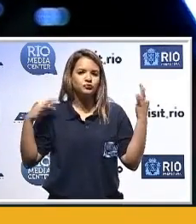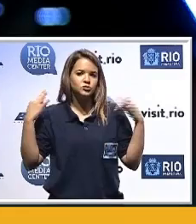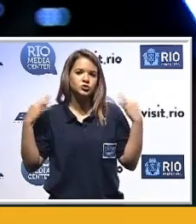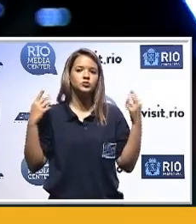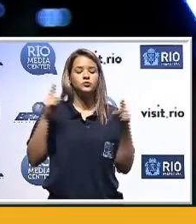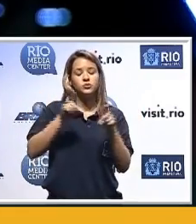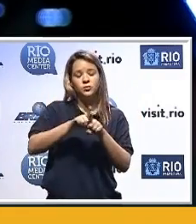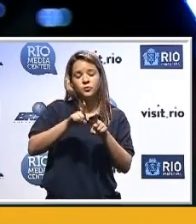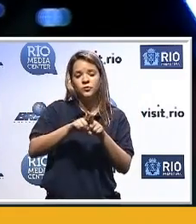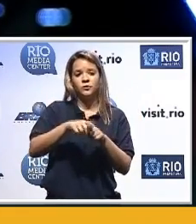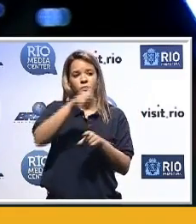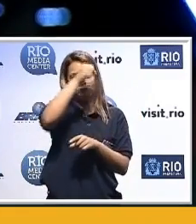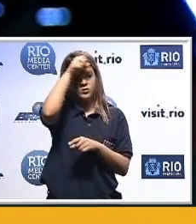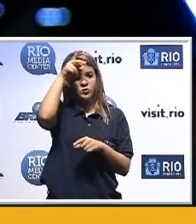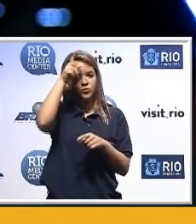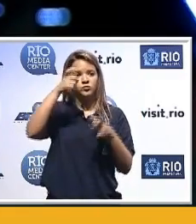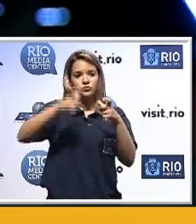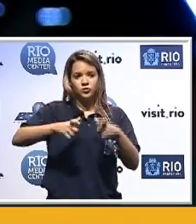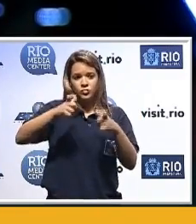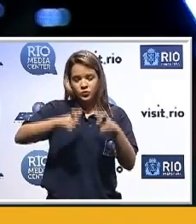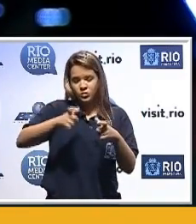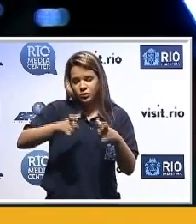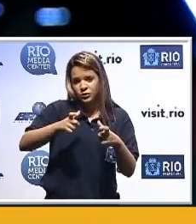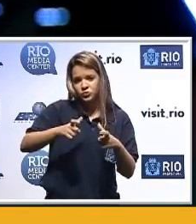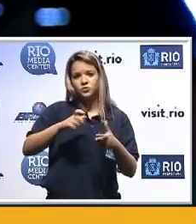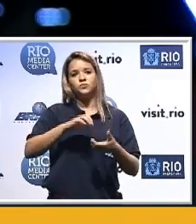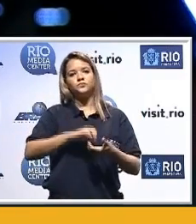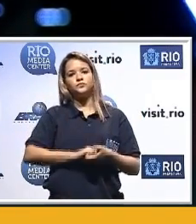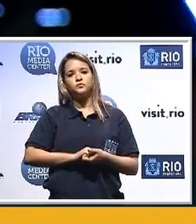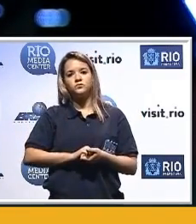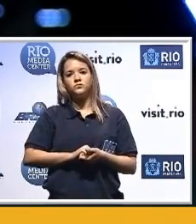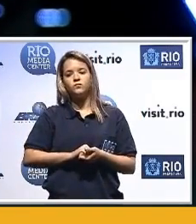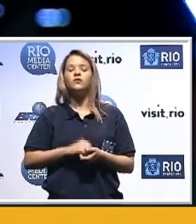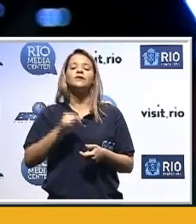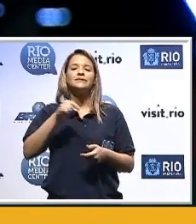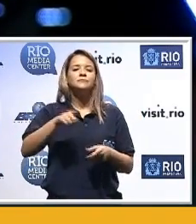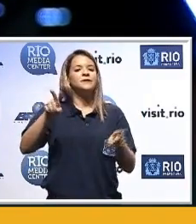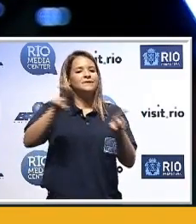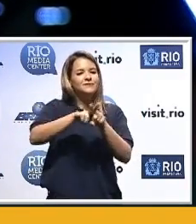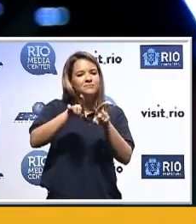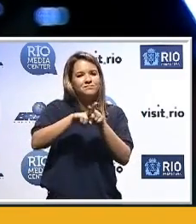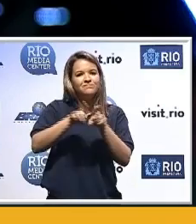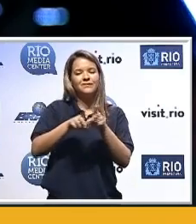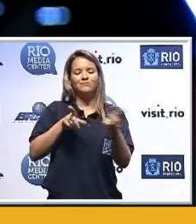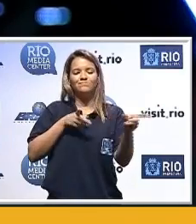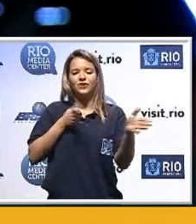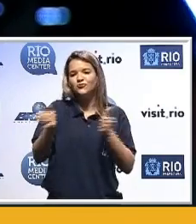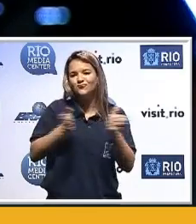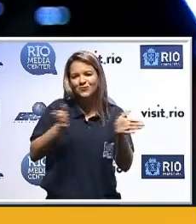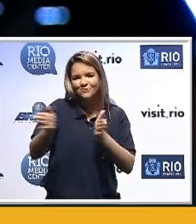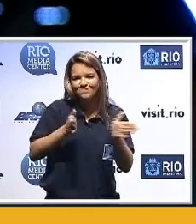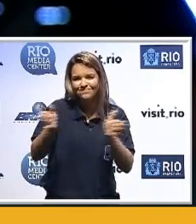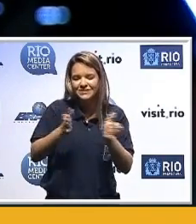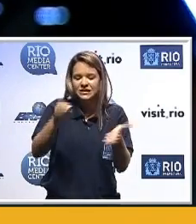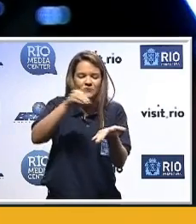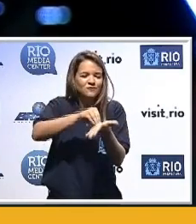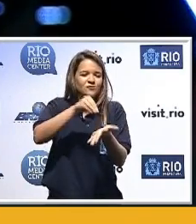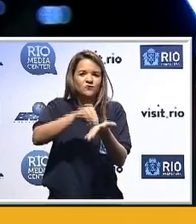se, nesse caso, né, caso nessa questão de acessibilidade, se não falta também um pouco